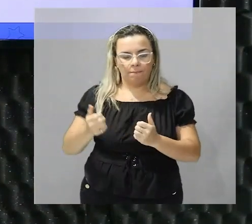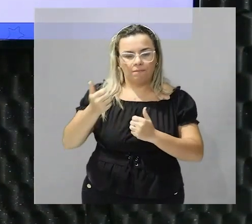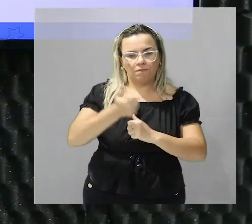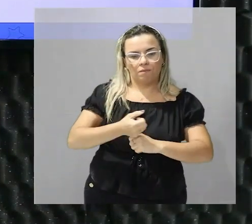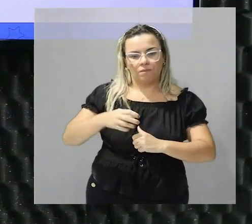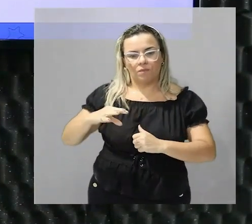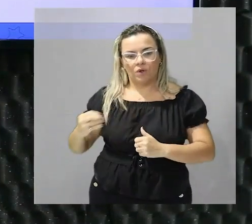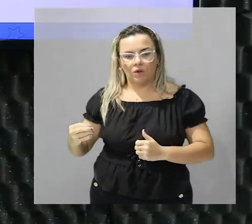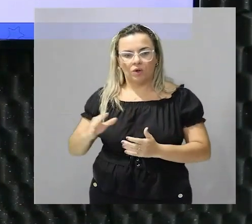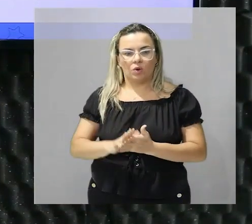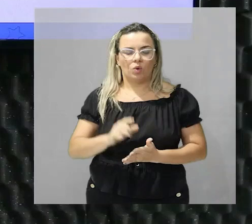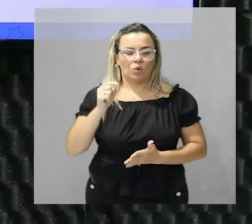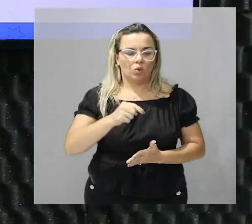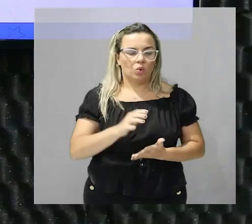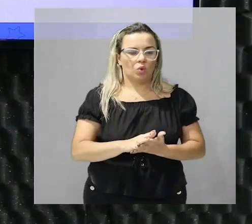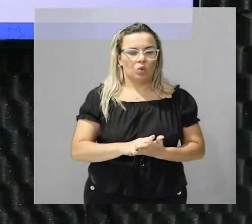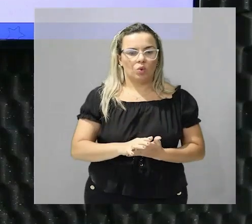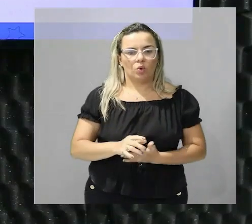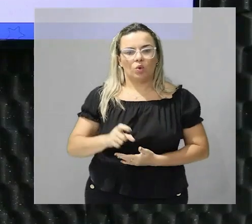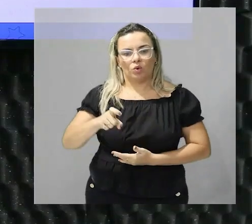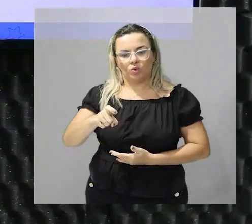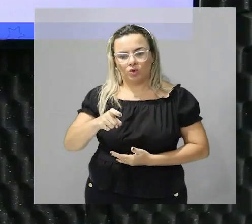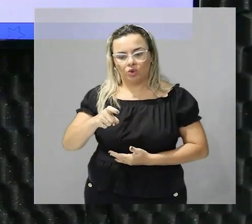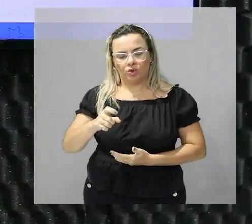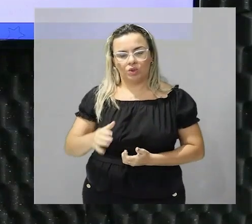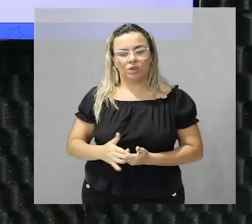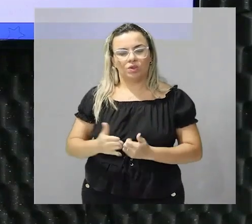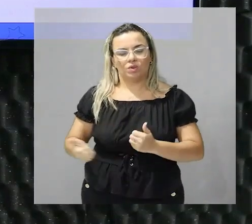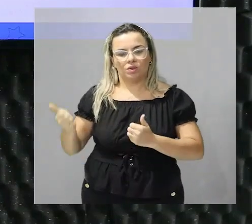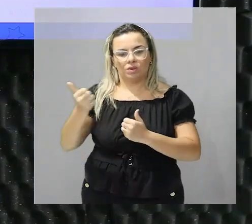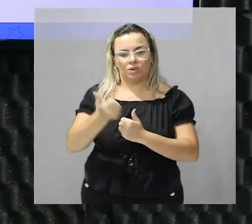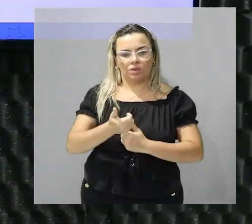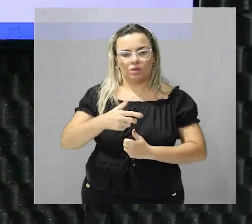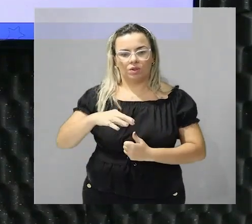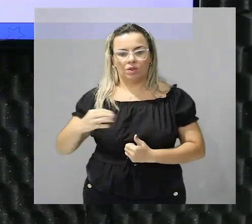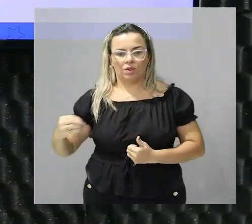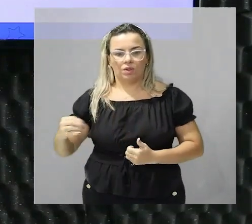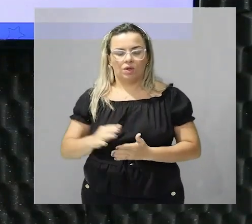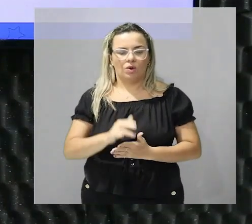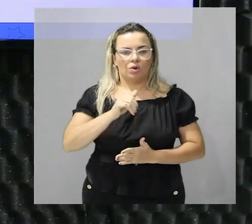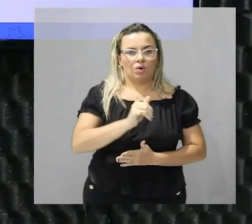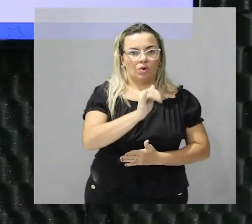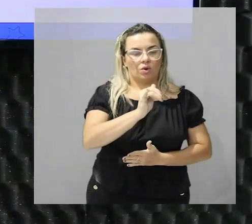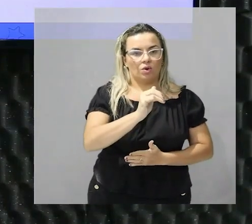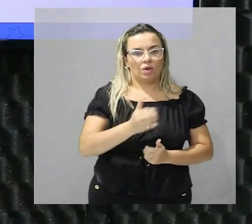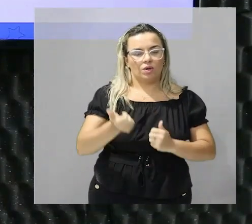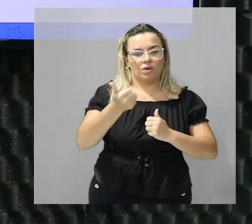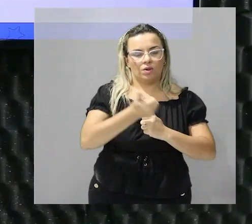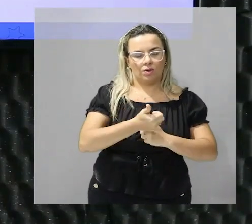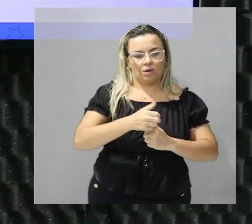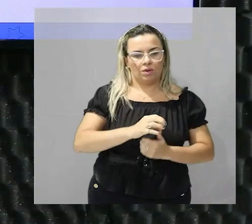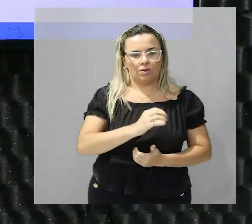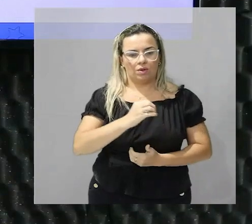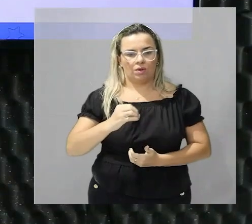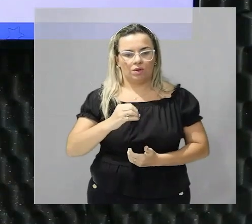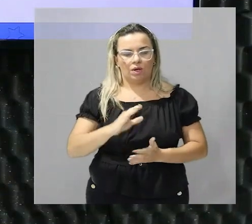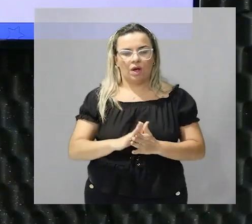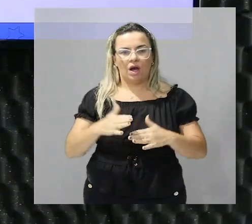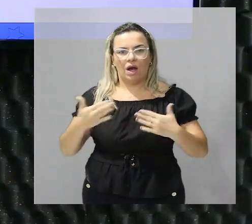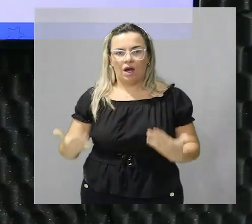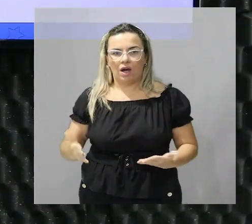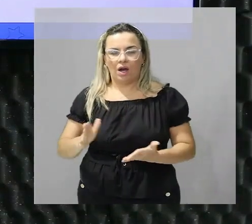é 500. O Y deu zero. E resta agora descobrir quem é esse A, tá?